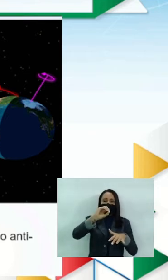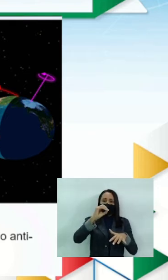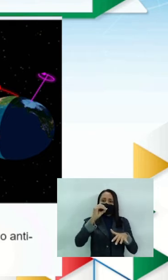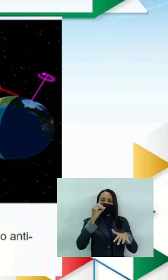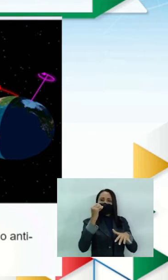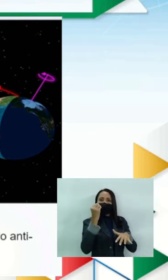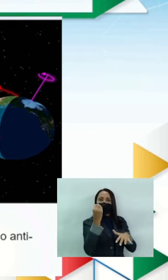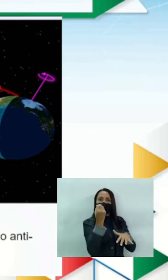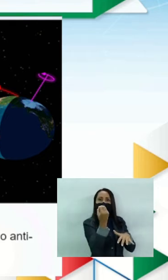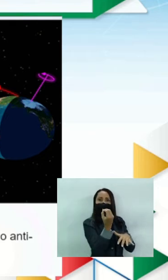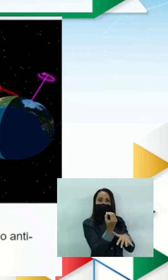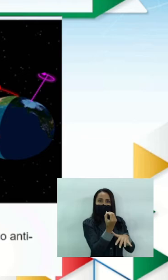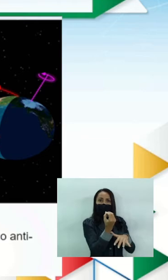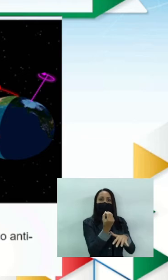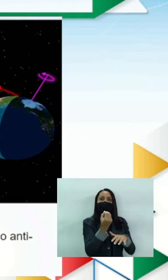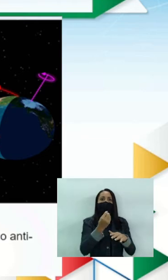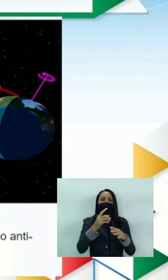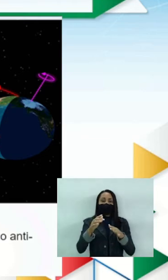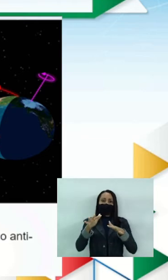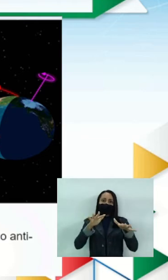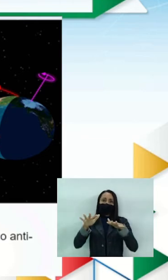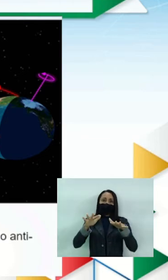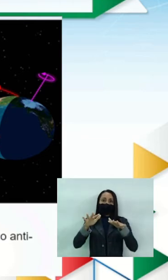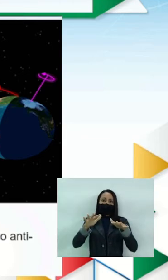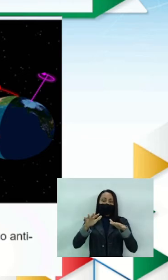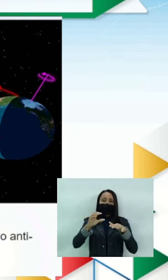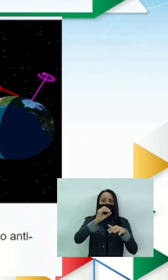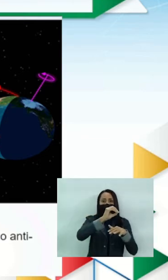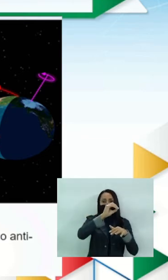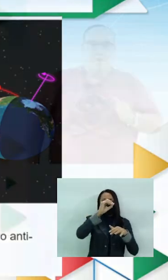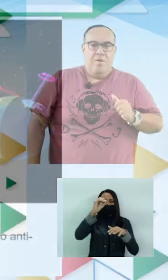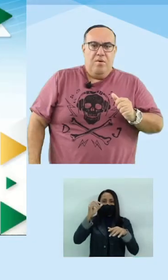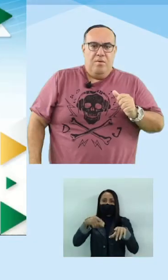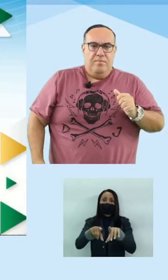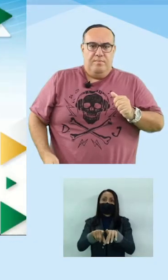de translação, tá certo? Vamos lá.